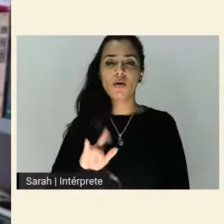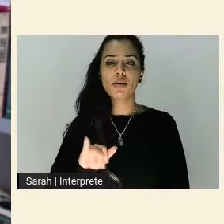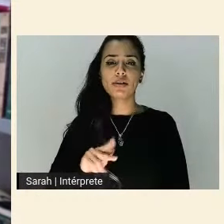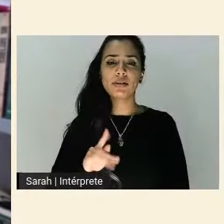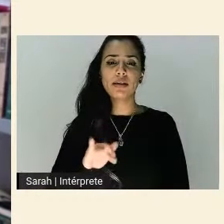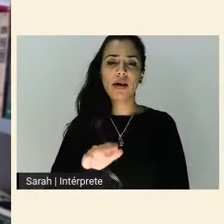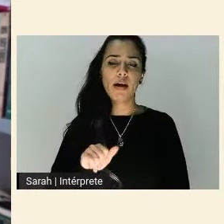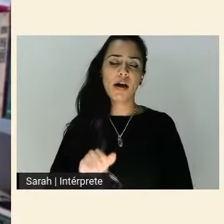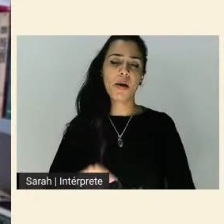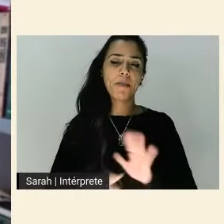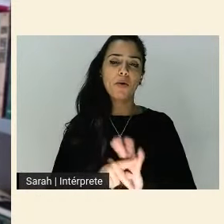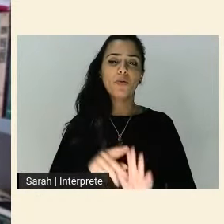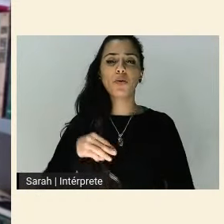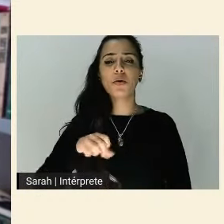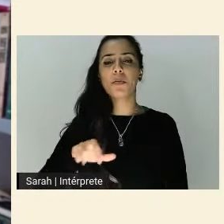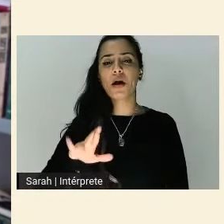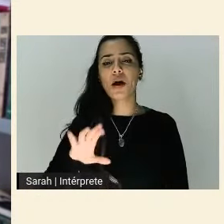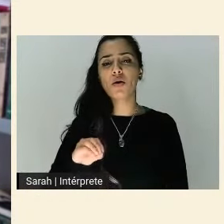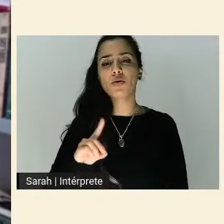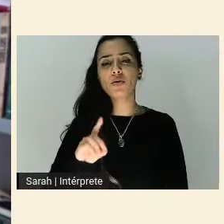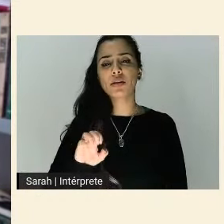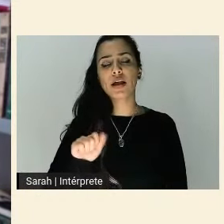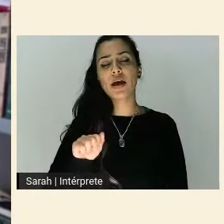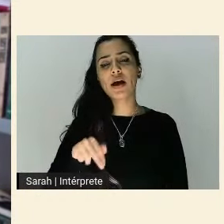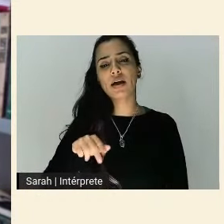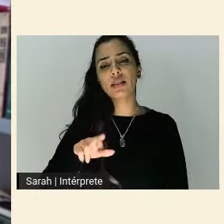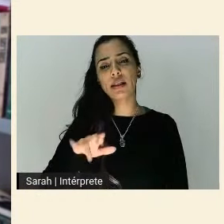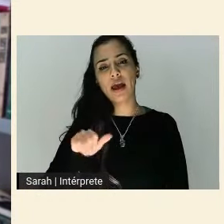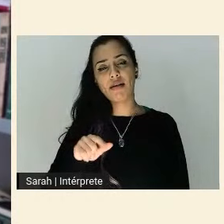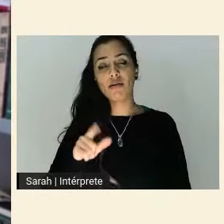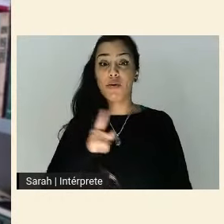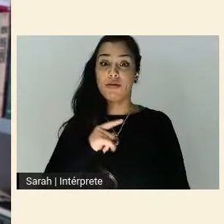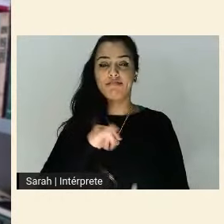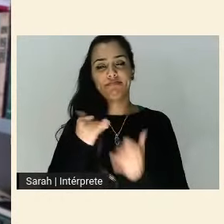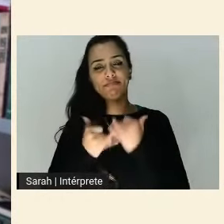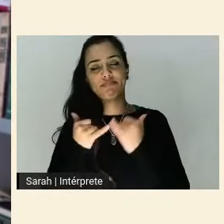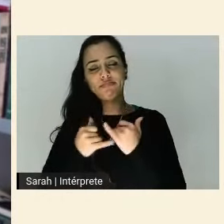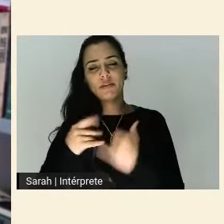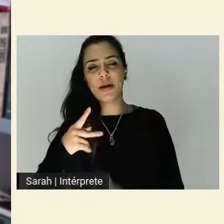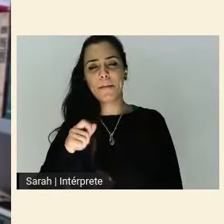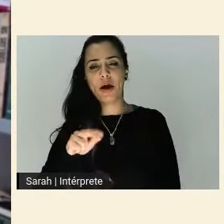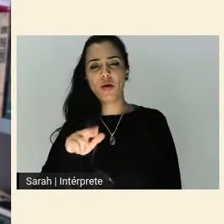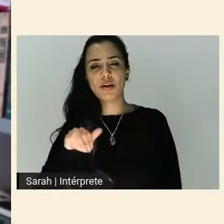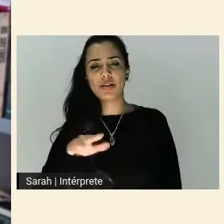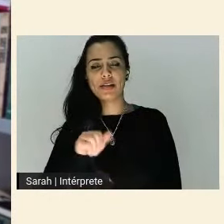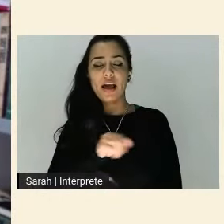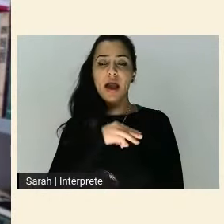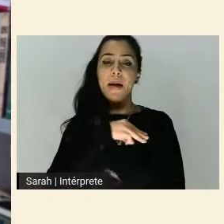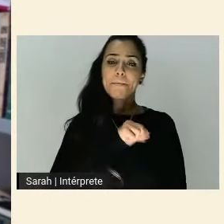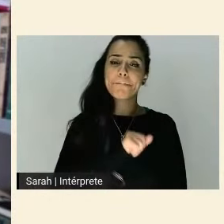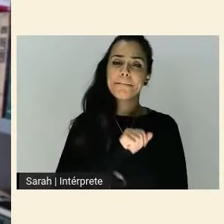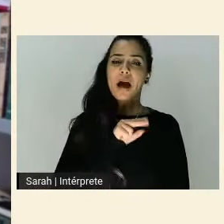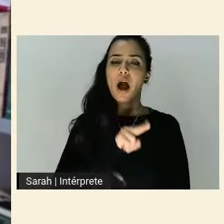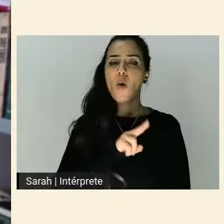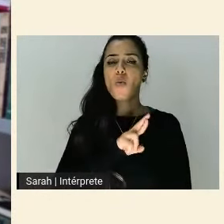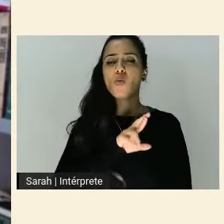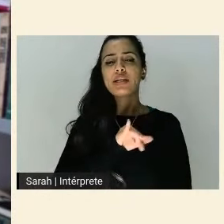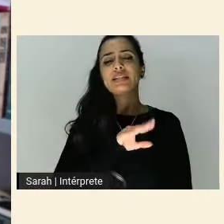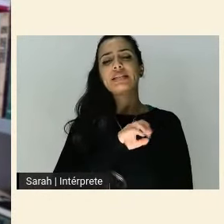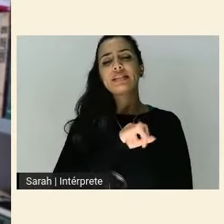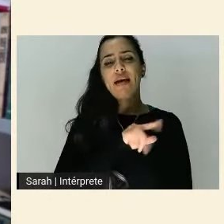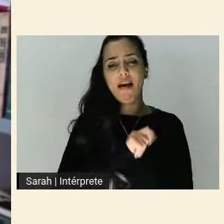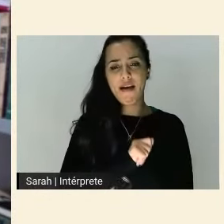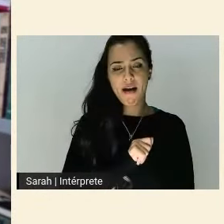né? Então teríamos a Pauliceia, teríamos a Mauriceia, né? A cidade Maurícia, como se chama o Recife,